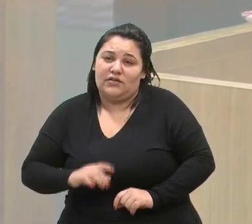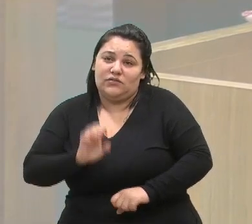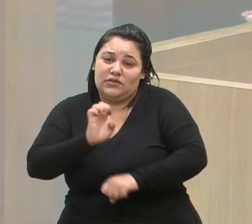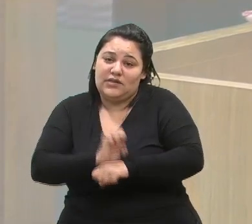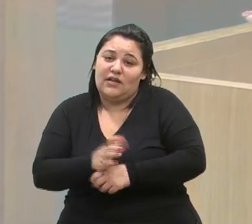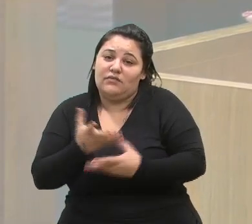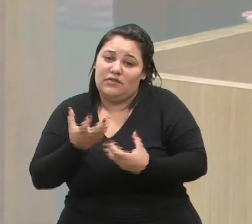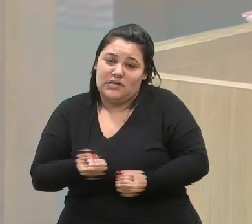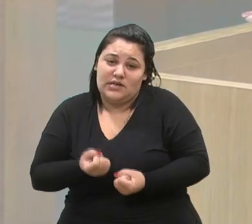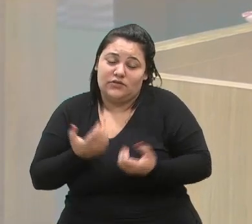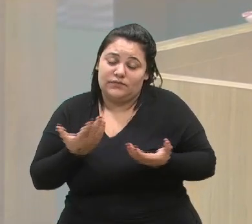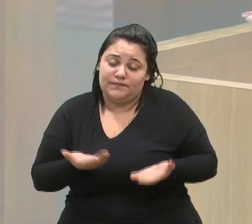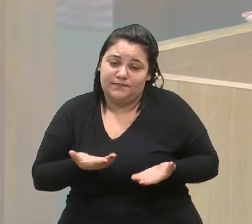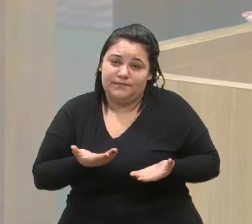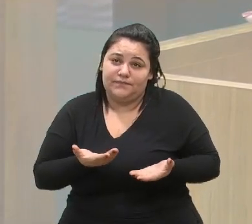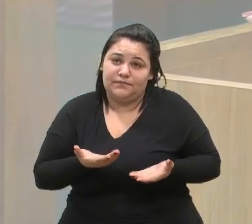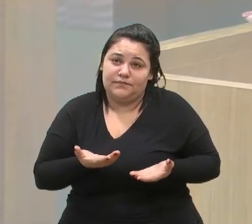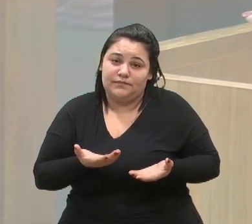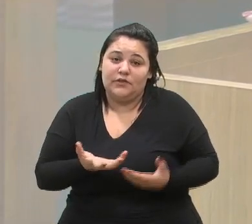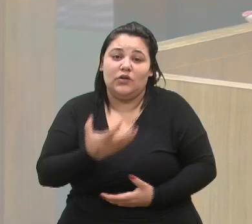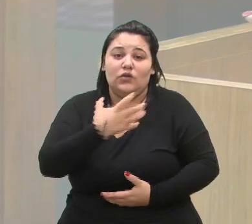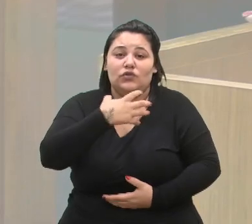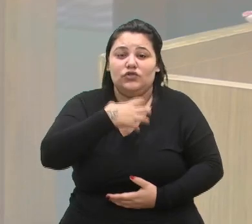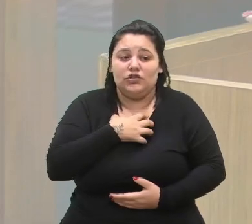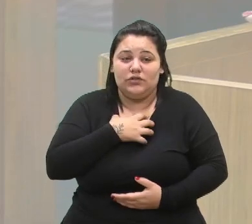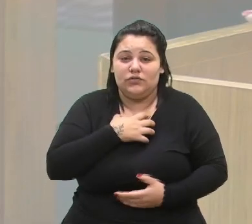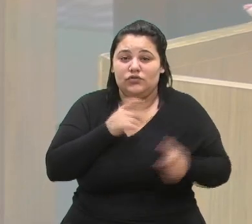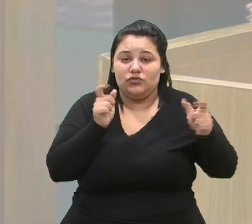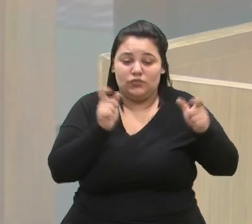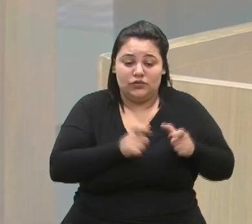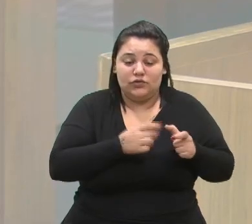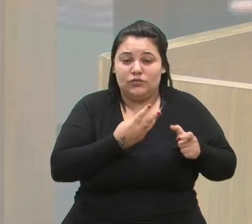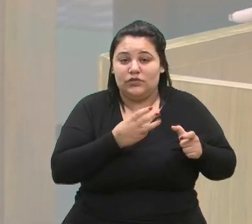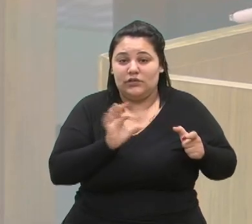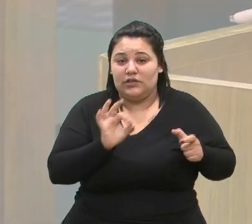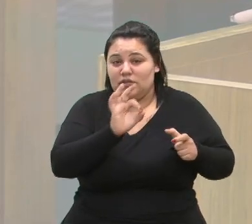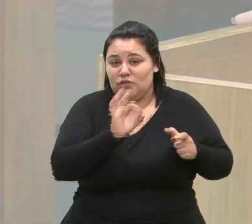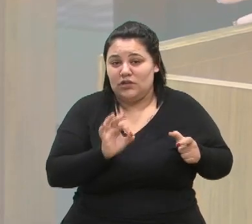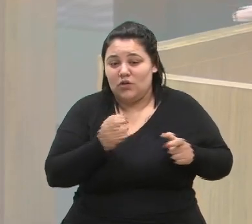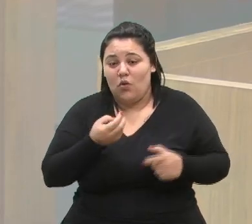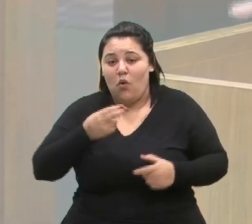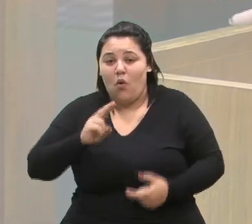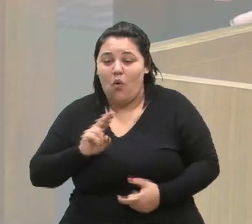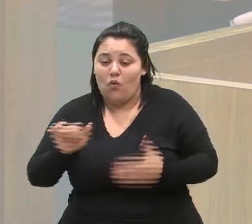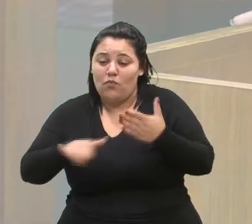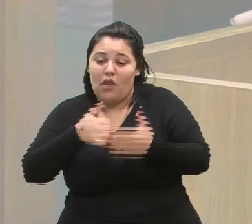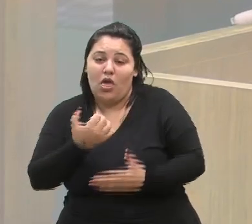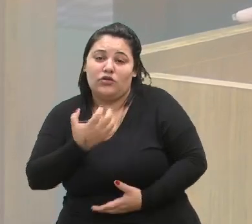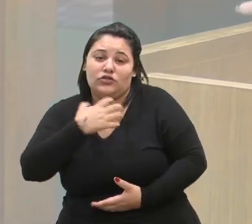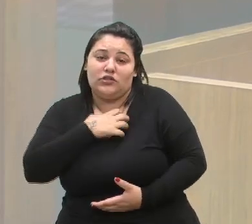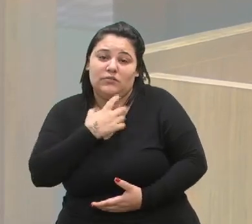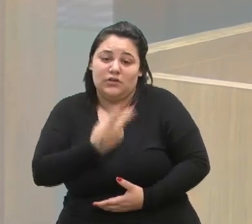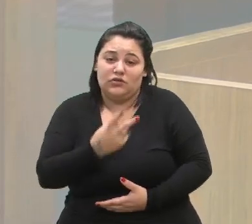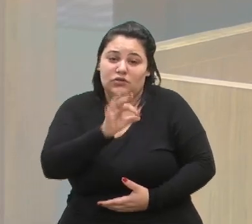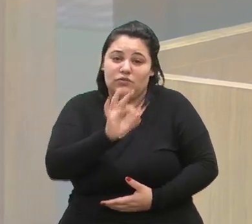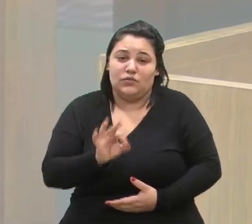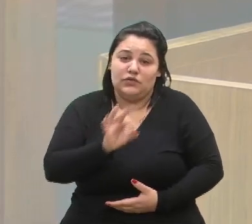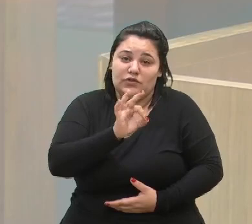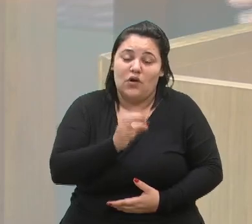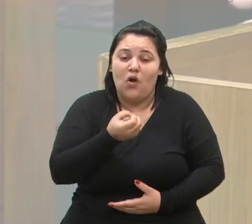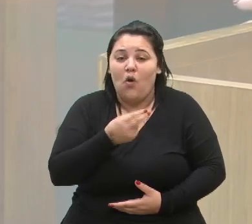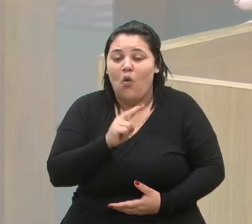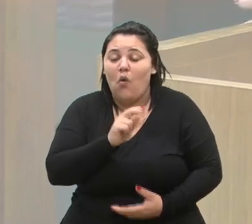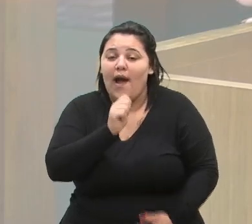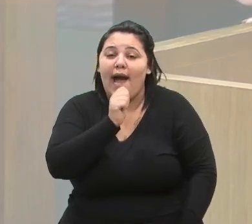adesão. Na menor maneira, diminuindo para 3%, ou da melhor maneira, para 2%, ou ainda